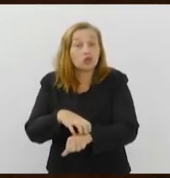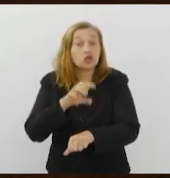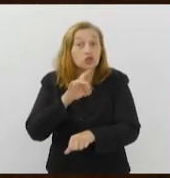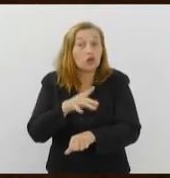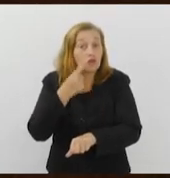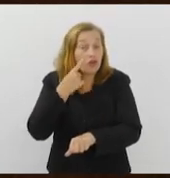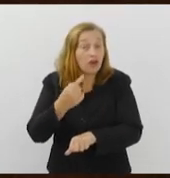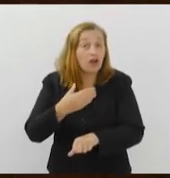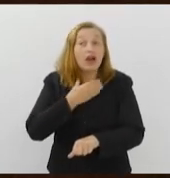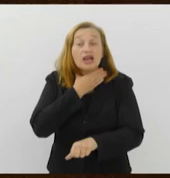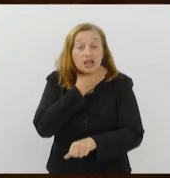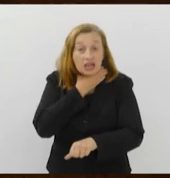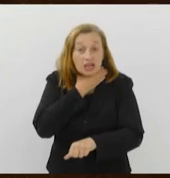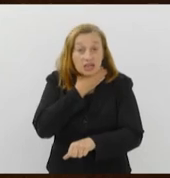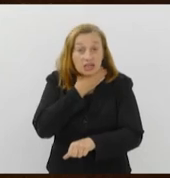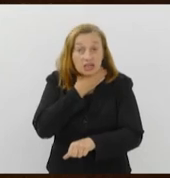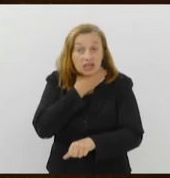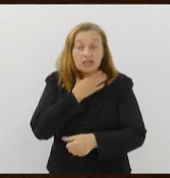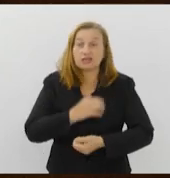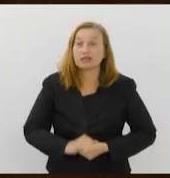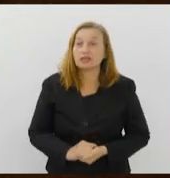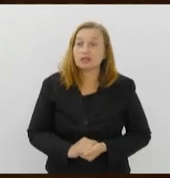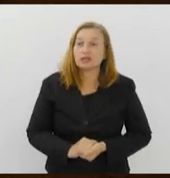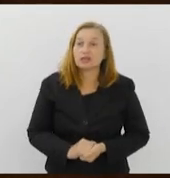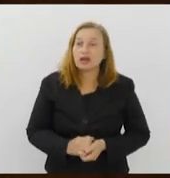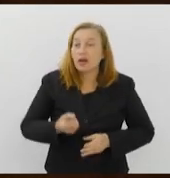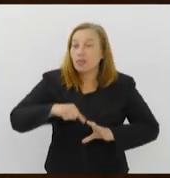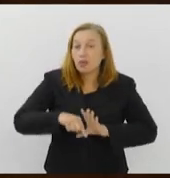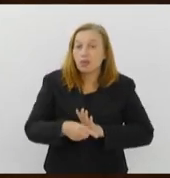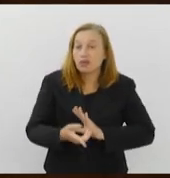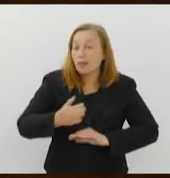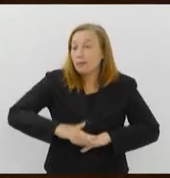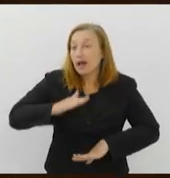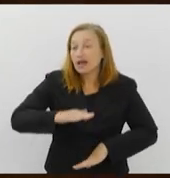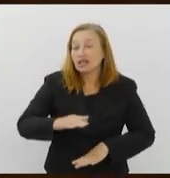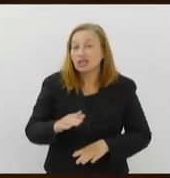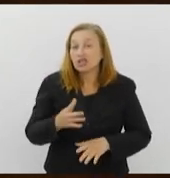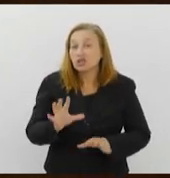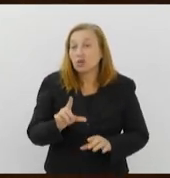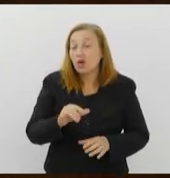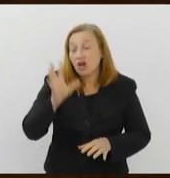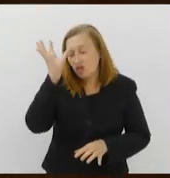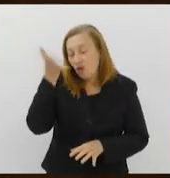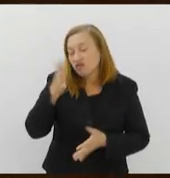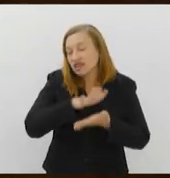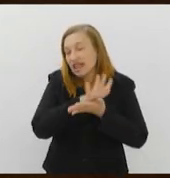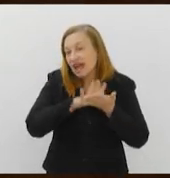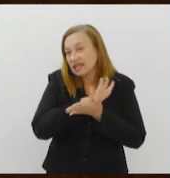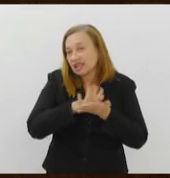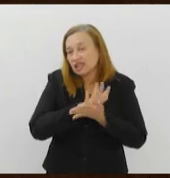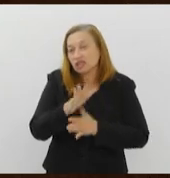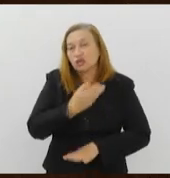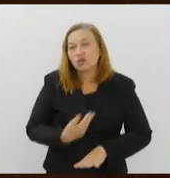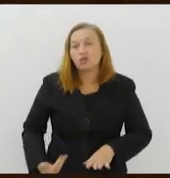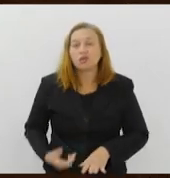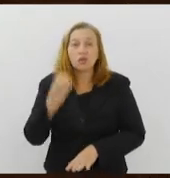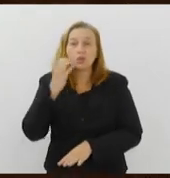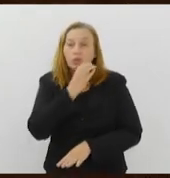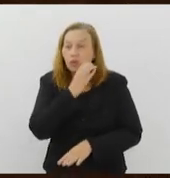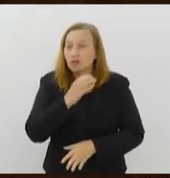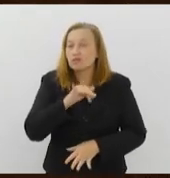crise do nosso sistema de transportes se aprofundar e não toma uma medida para resolver. E o governo Cláudio Castro, dessa